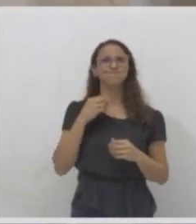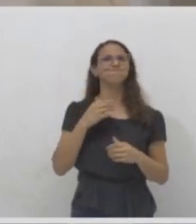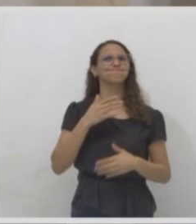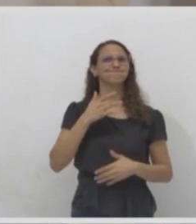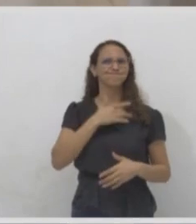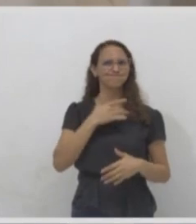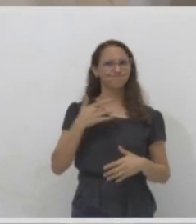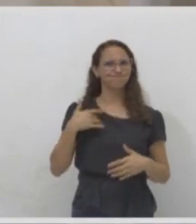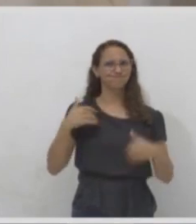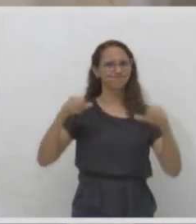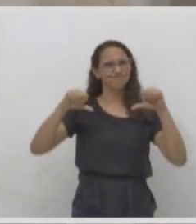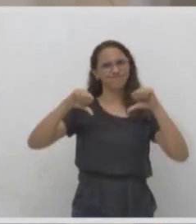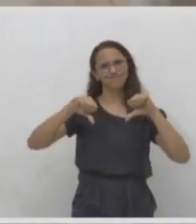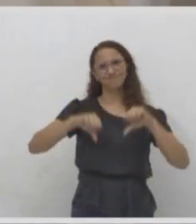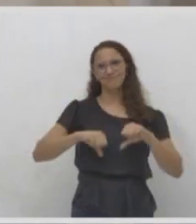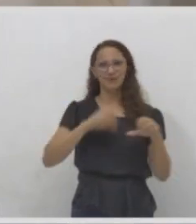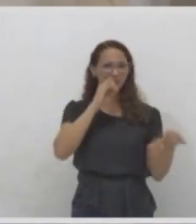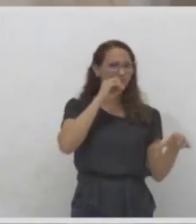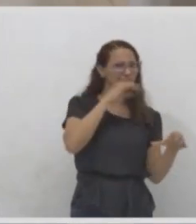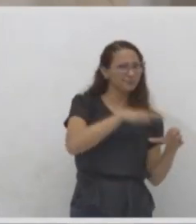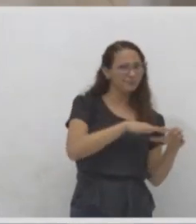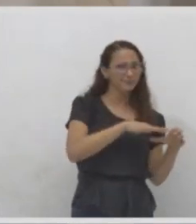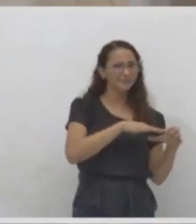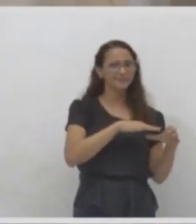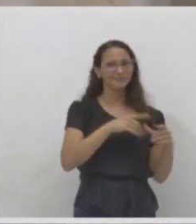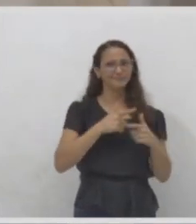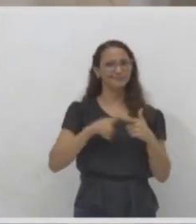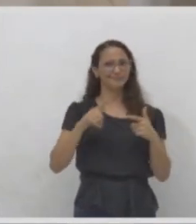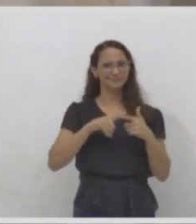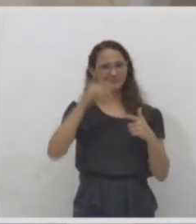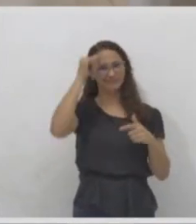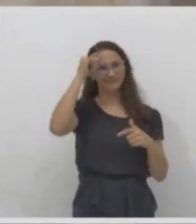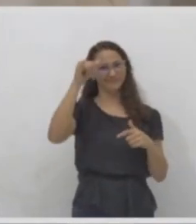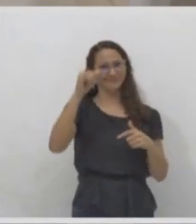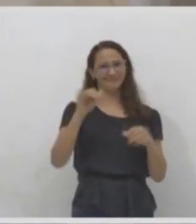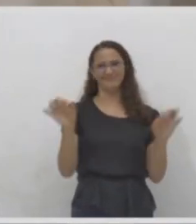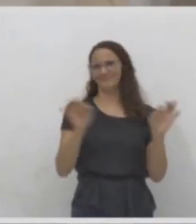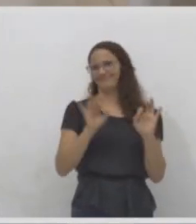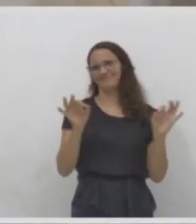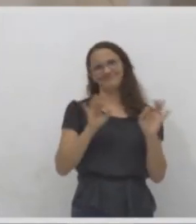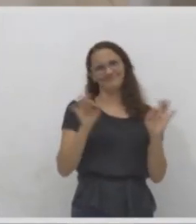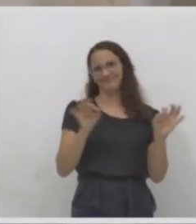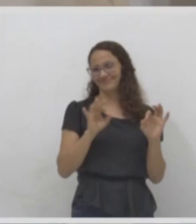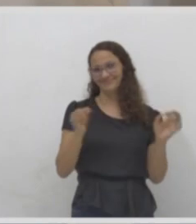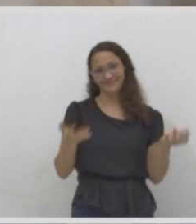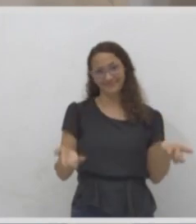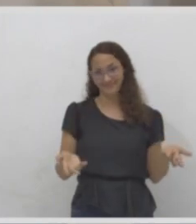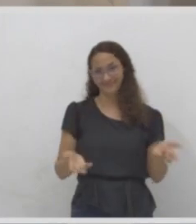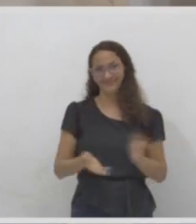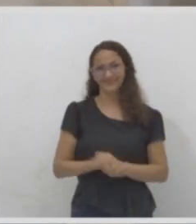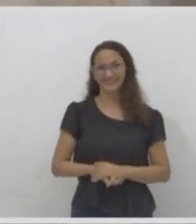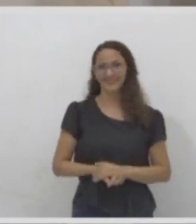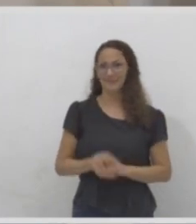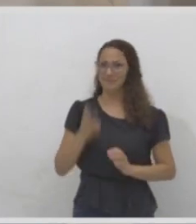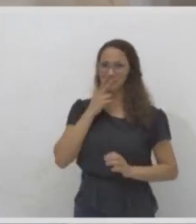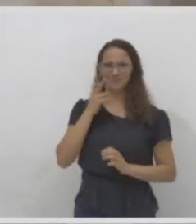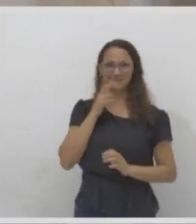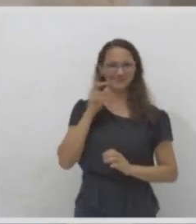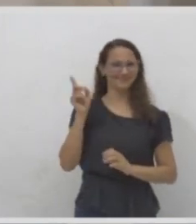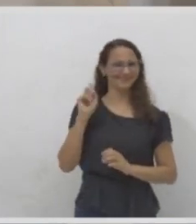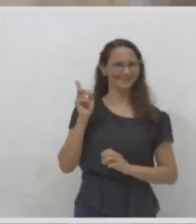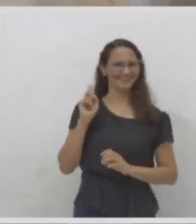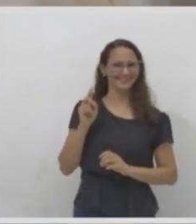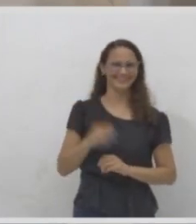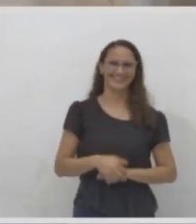é cuspindo que a gente vai se livrar dos problemas que o tabaco traz pra gente, né? Eu não fumo, graças.